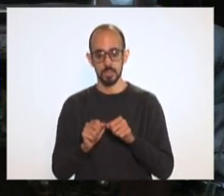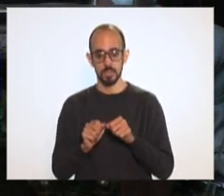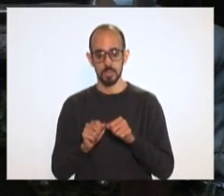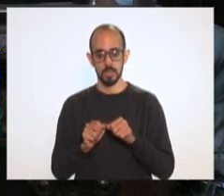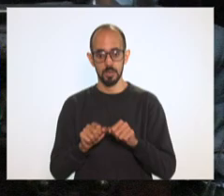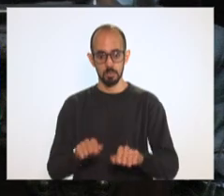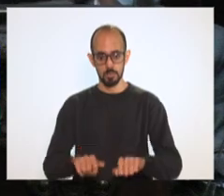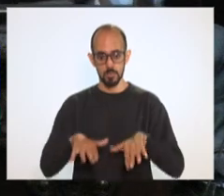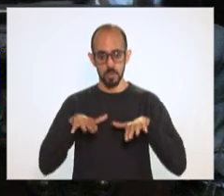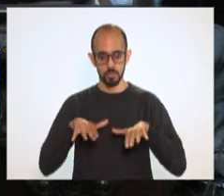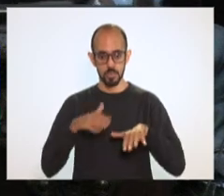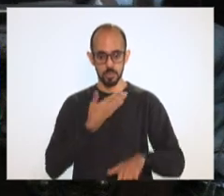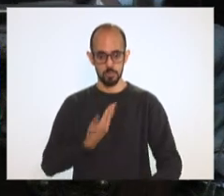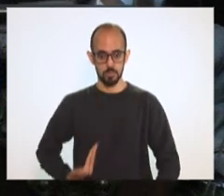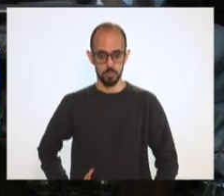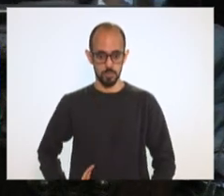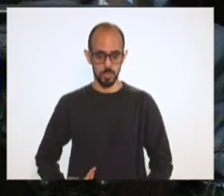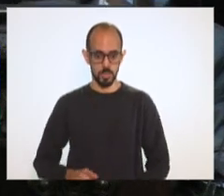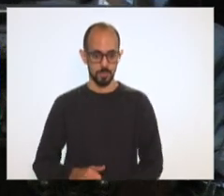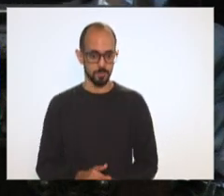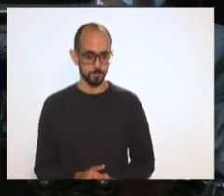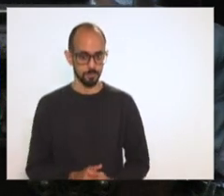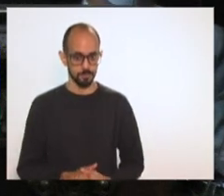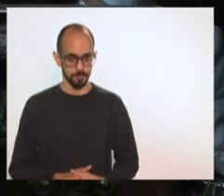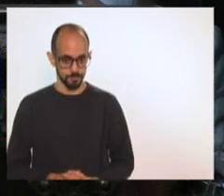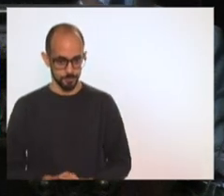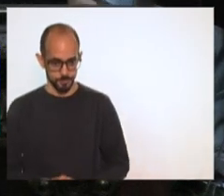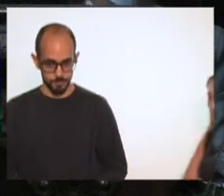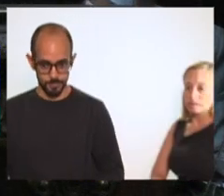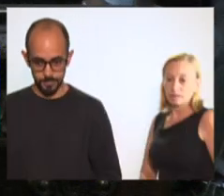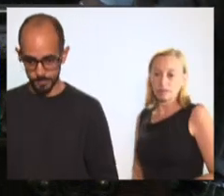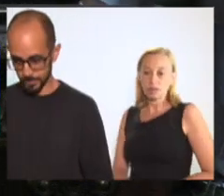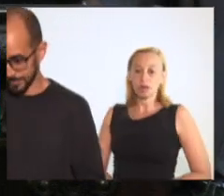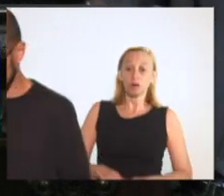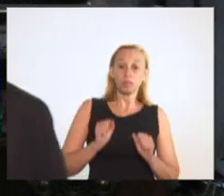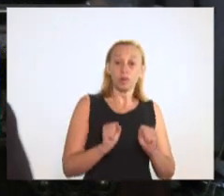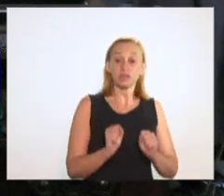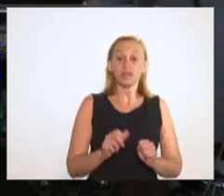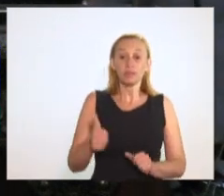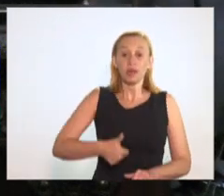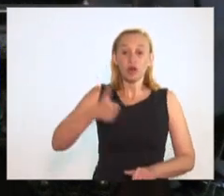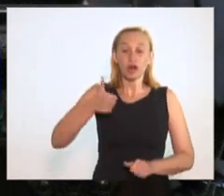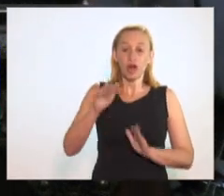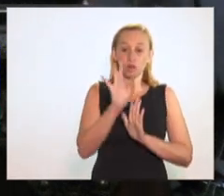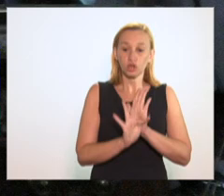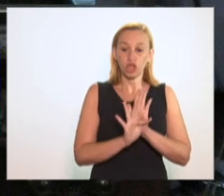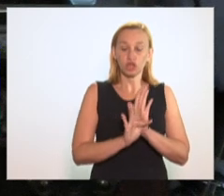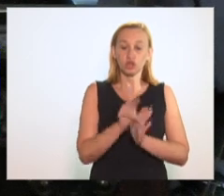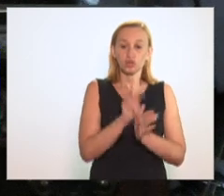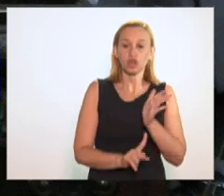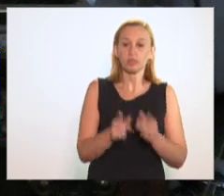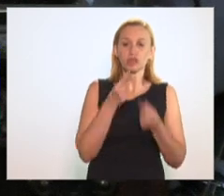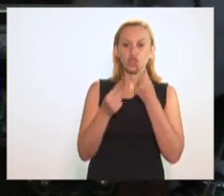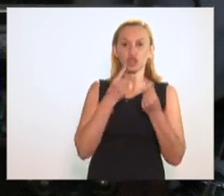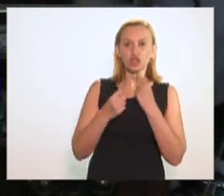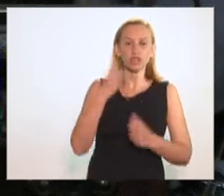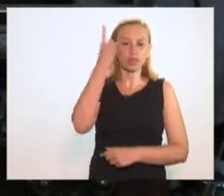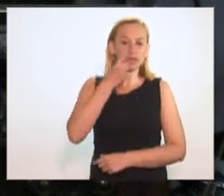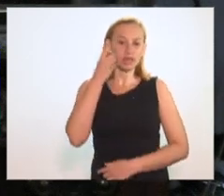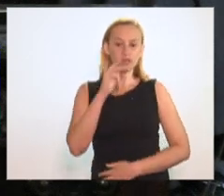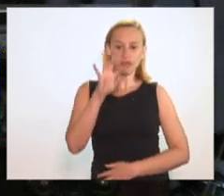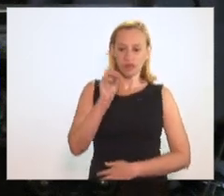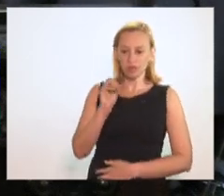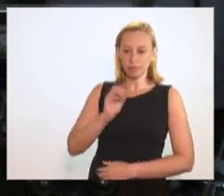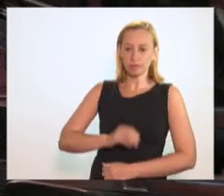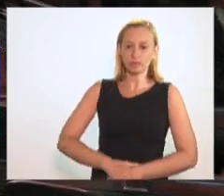audiência pública. Que possa melhorar, inclusive, o texto do projeto. Então, para discutir, o deputado Flávio Serafim.